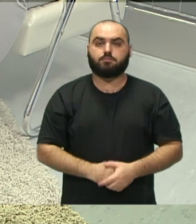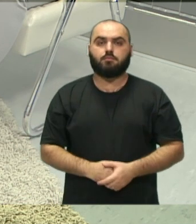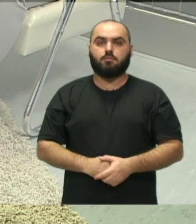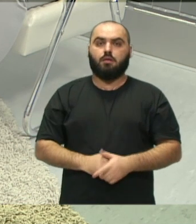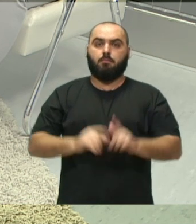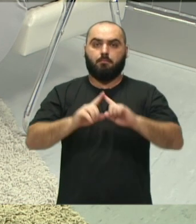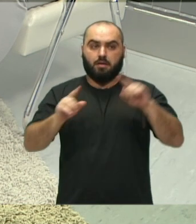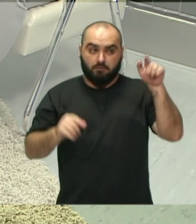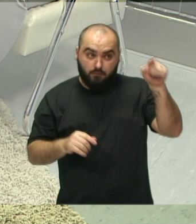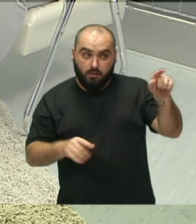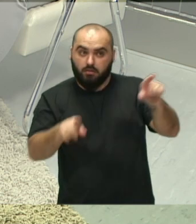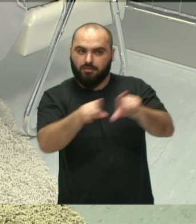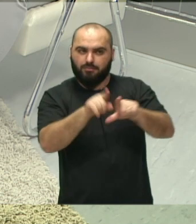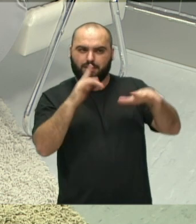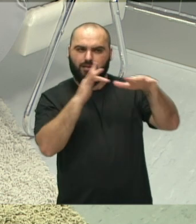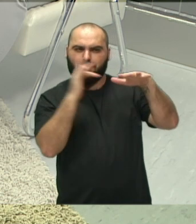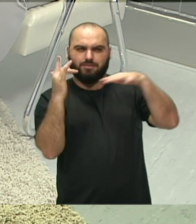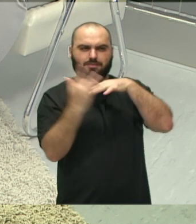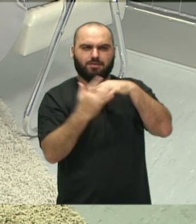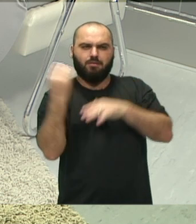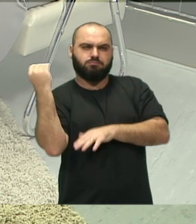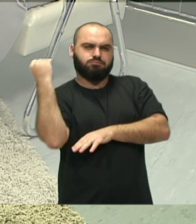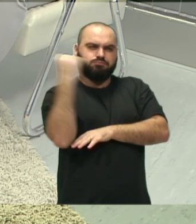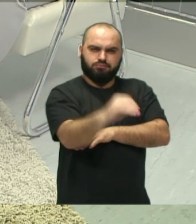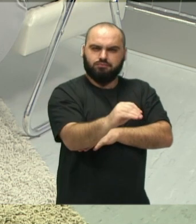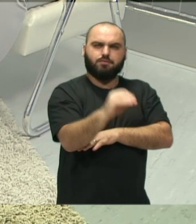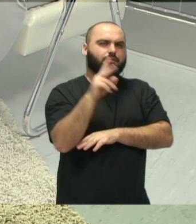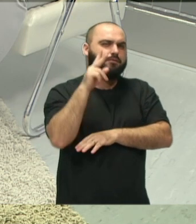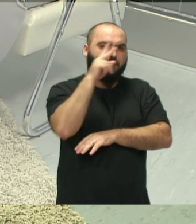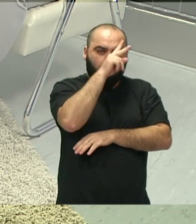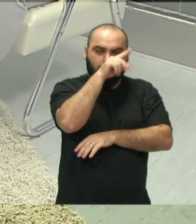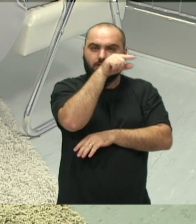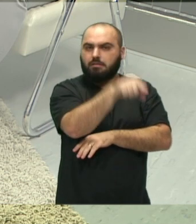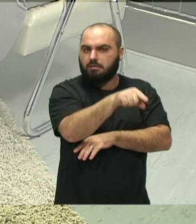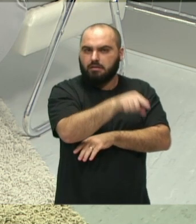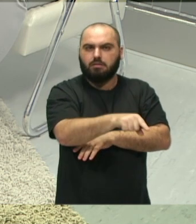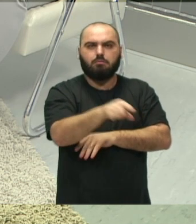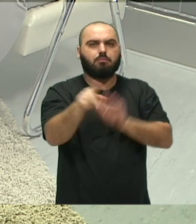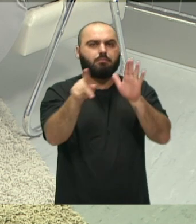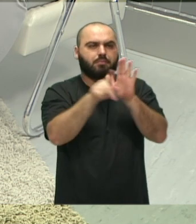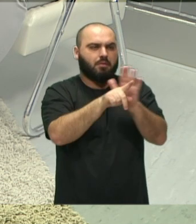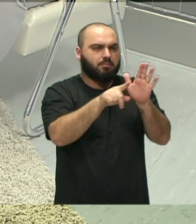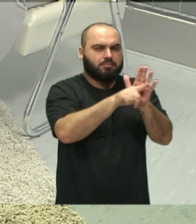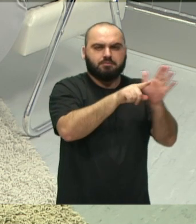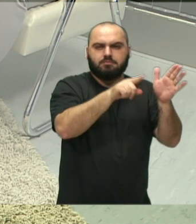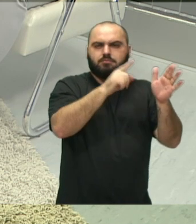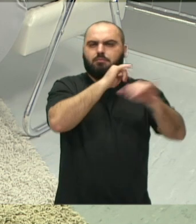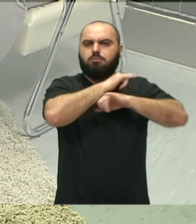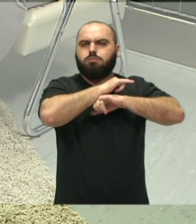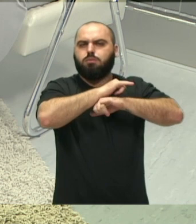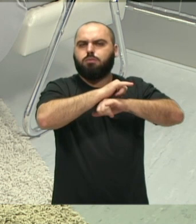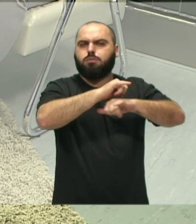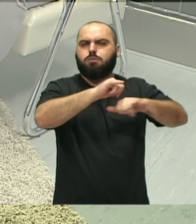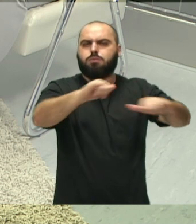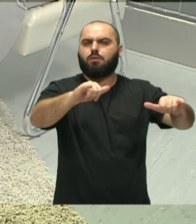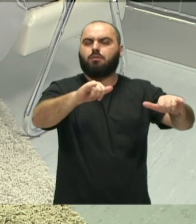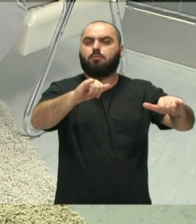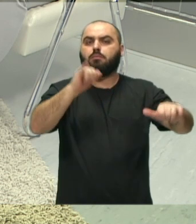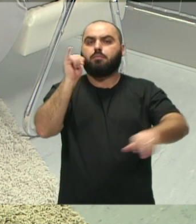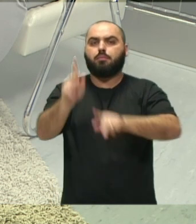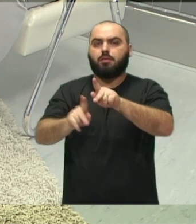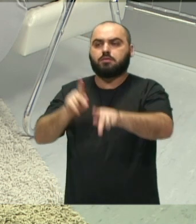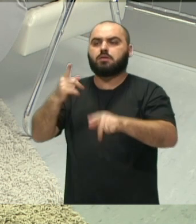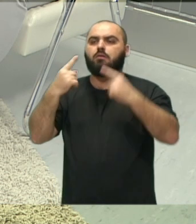muito as redes sociais. É ali que o senhor faz o engajamento para coletar até as demandas de políticas públicas e ouvir os relatos,